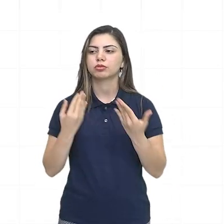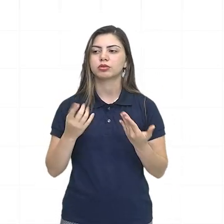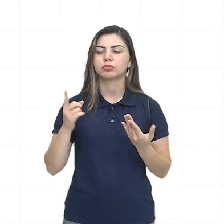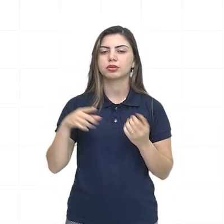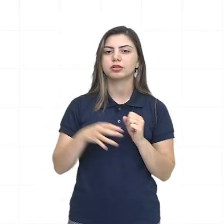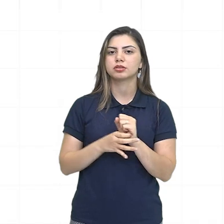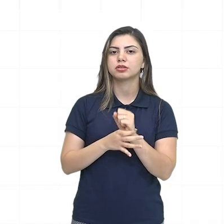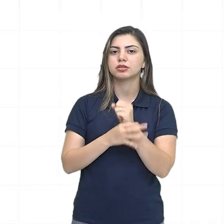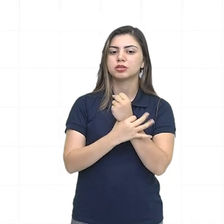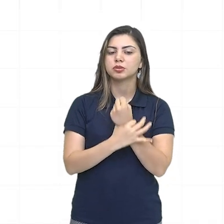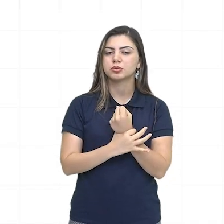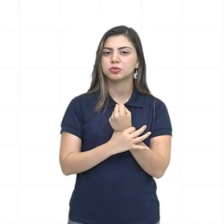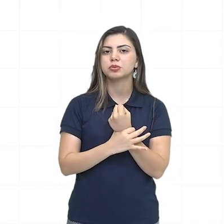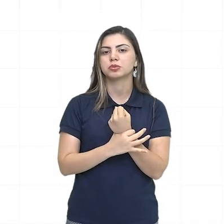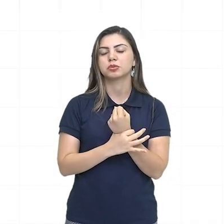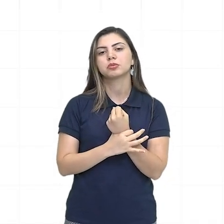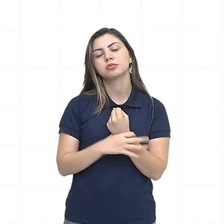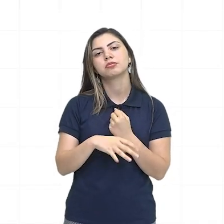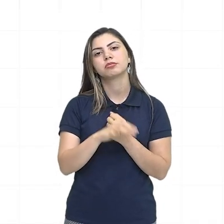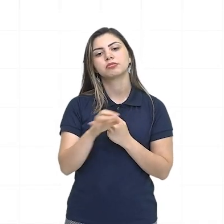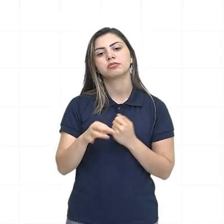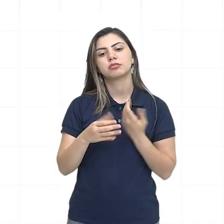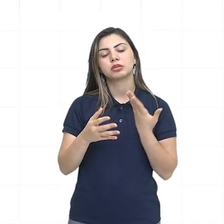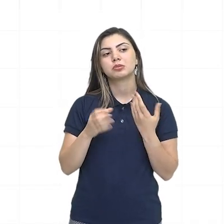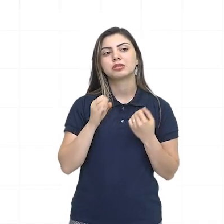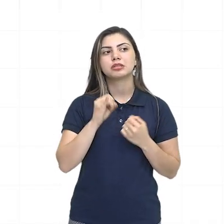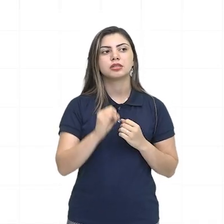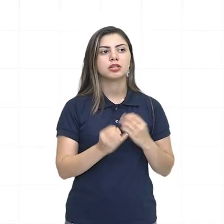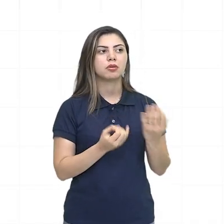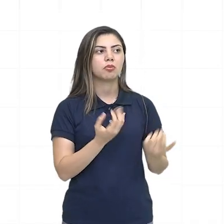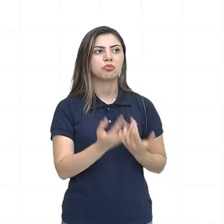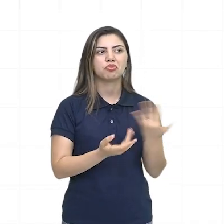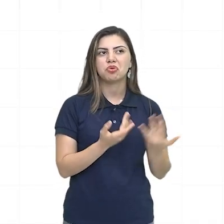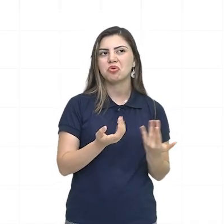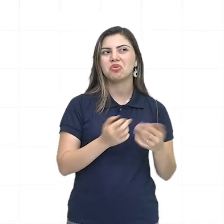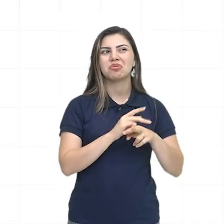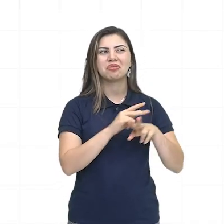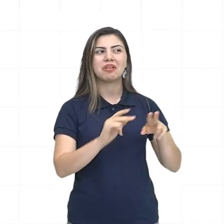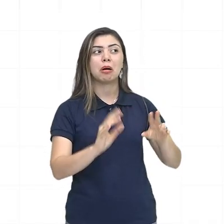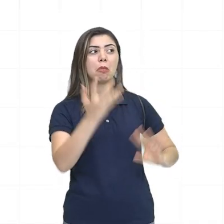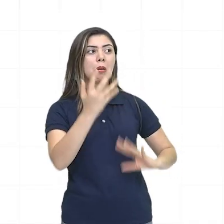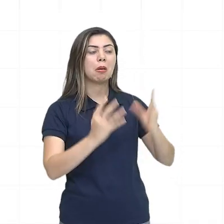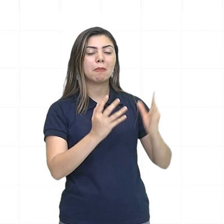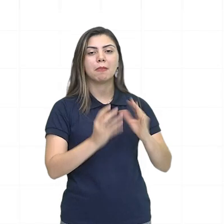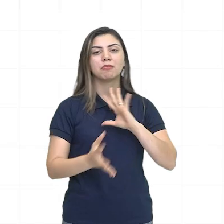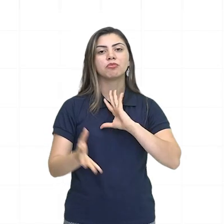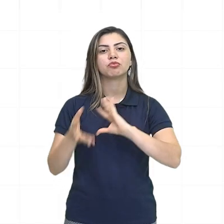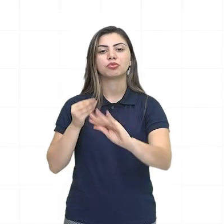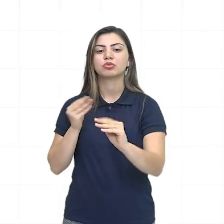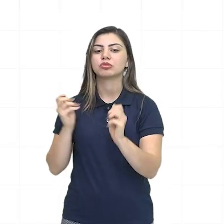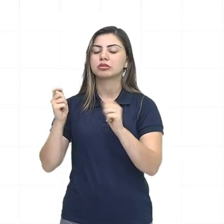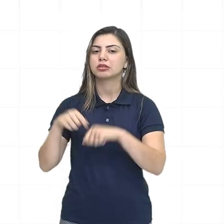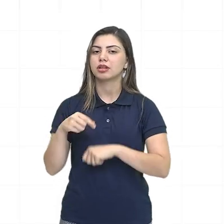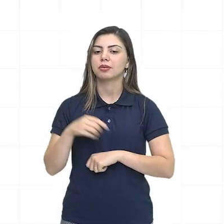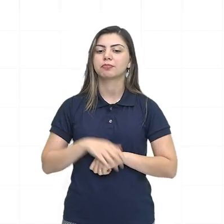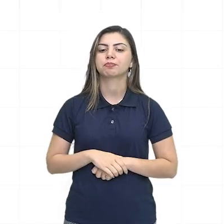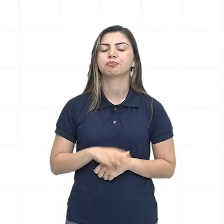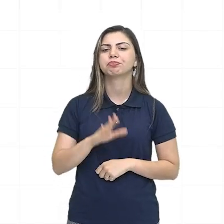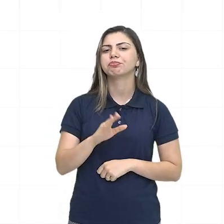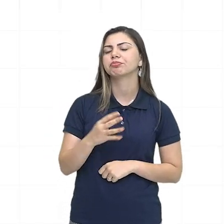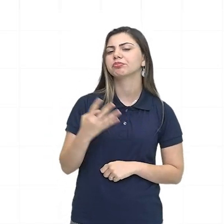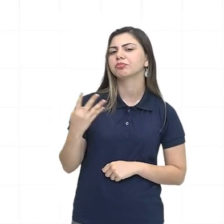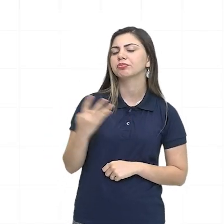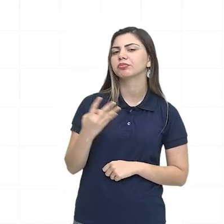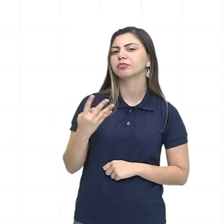para o exterior daquele estabelecimento em um caso de emergência. E o quarto símbolo,